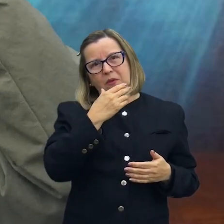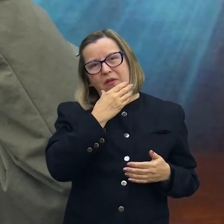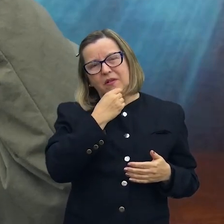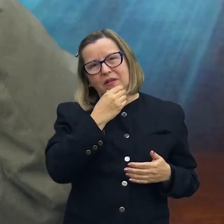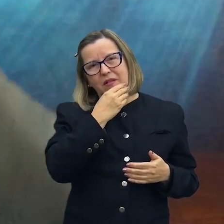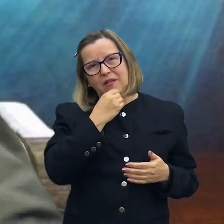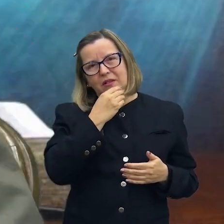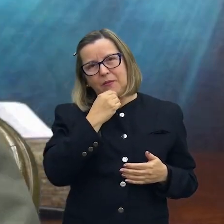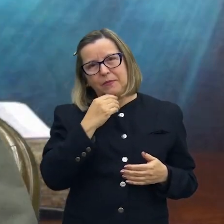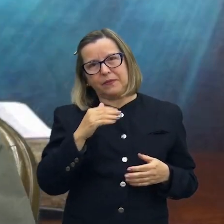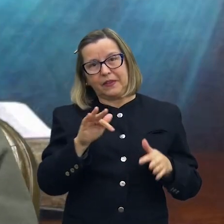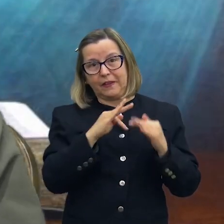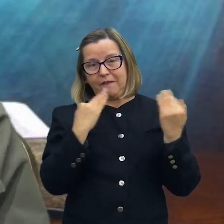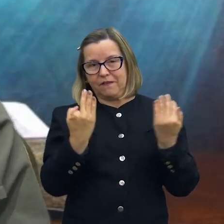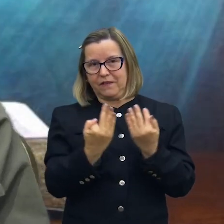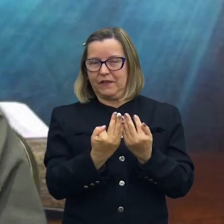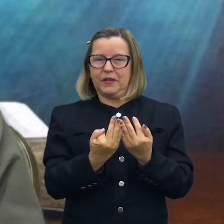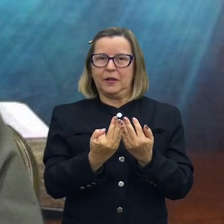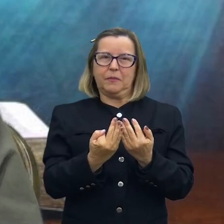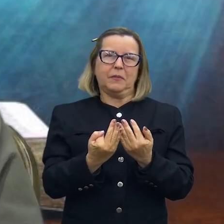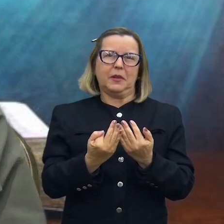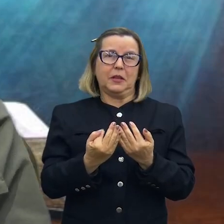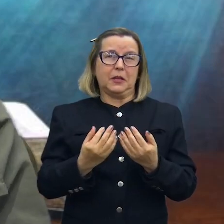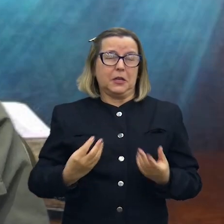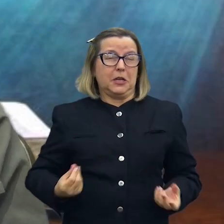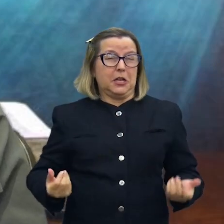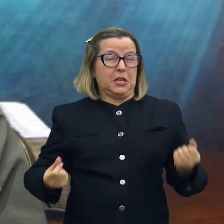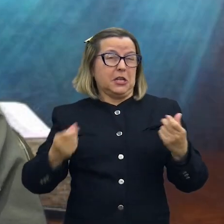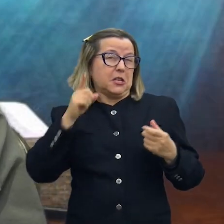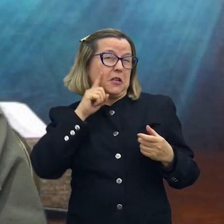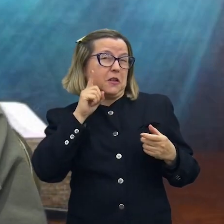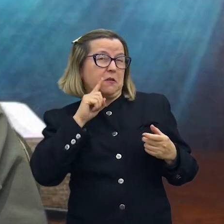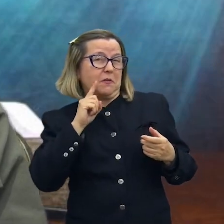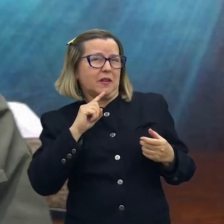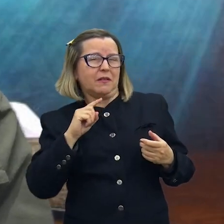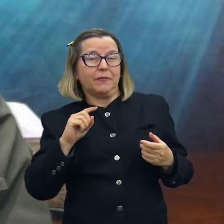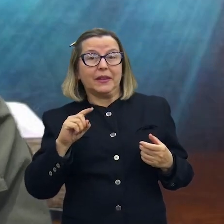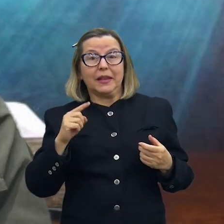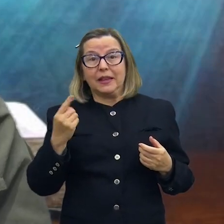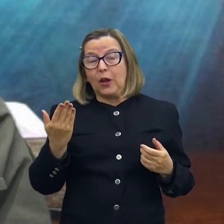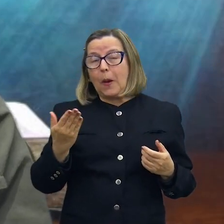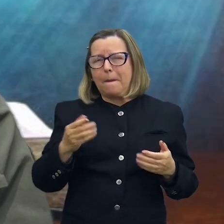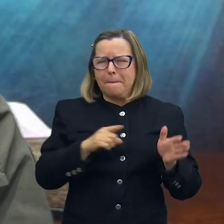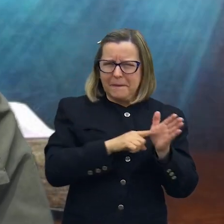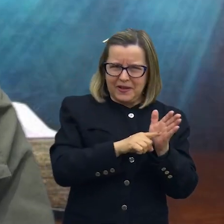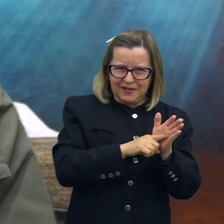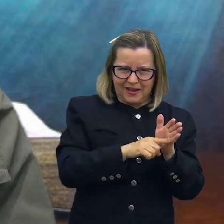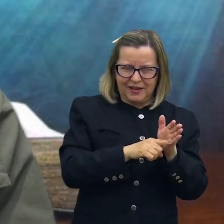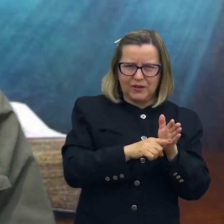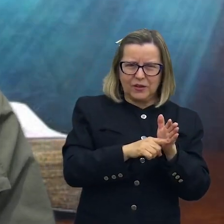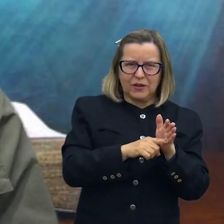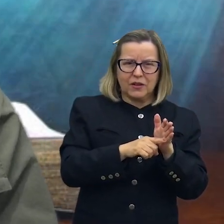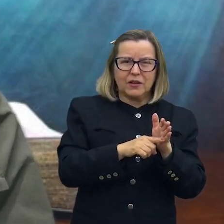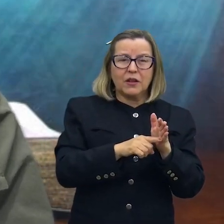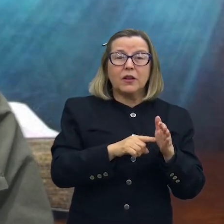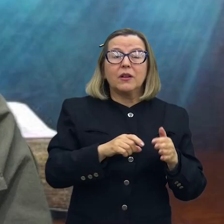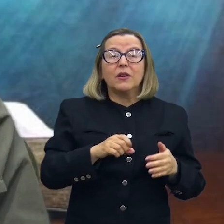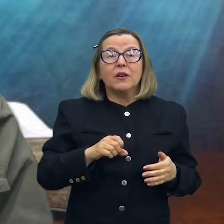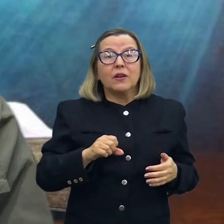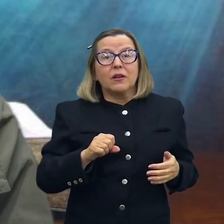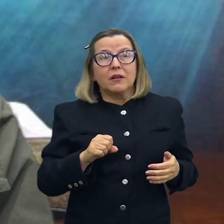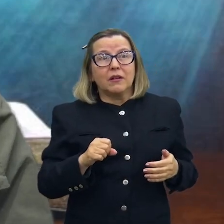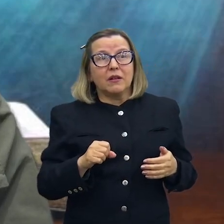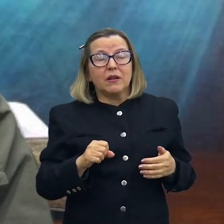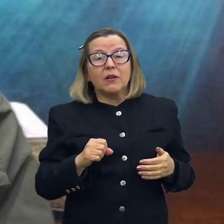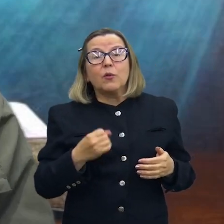homem da família Rockefeller, foi perguntado a ele assim, Senhor Rockefeller, quanto mais para ser feliz? Ele